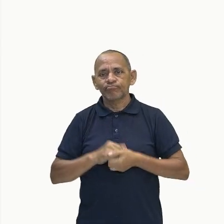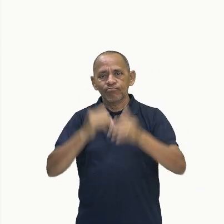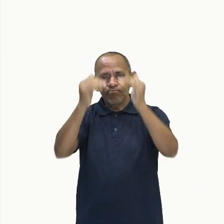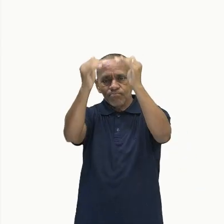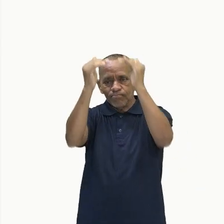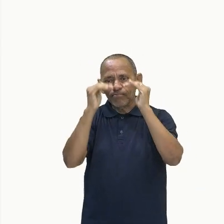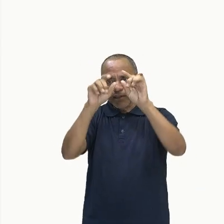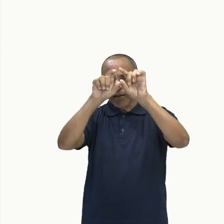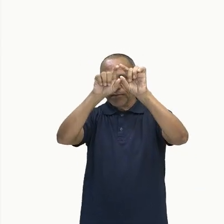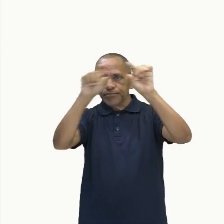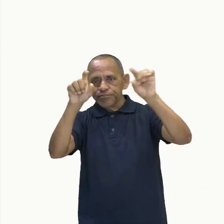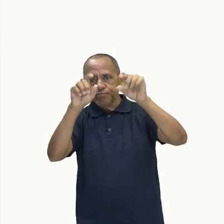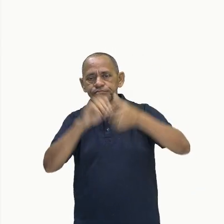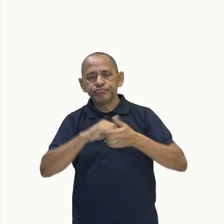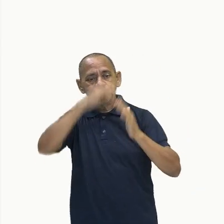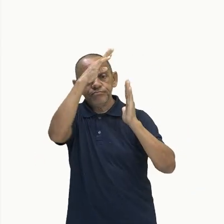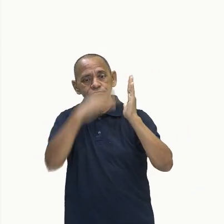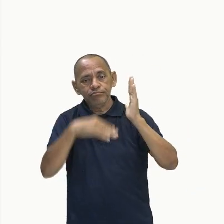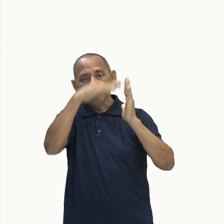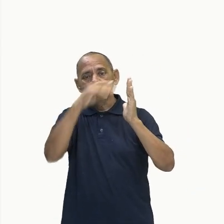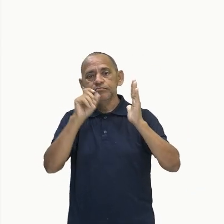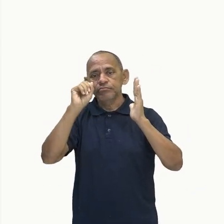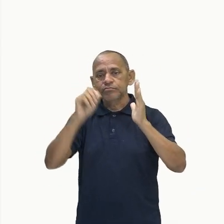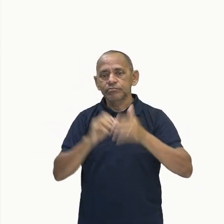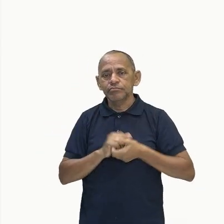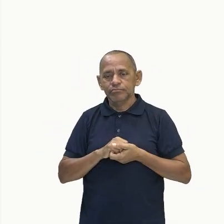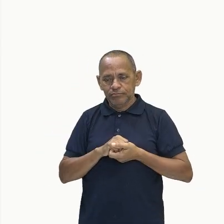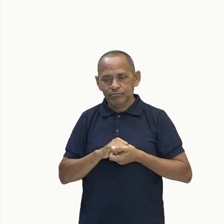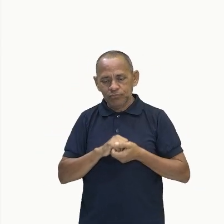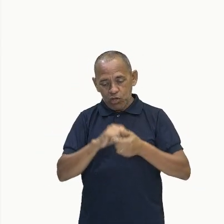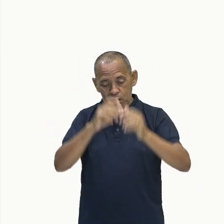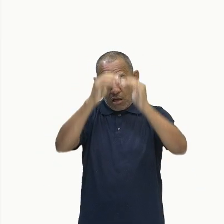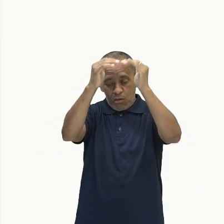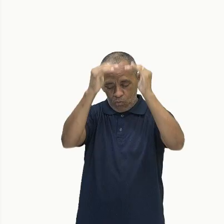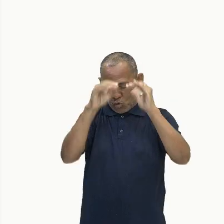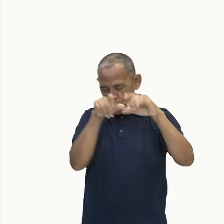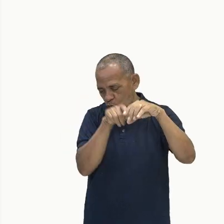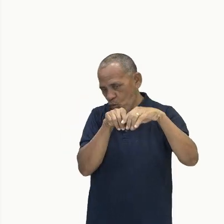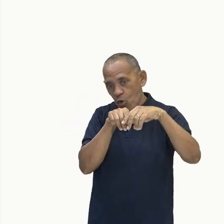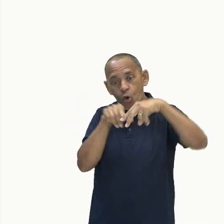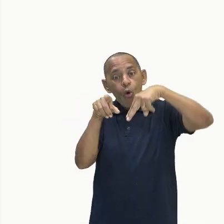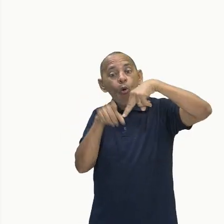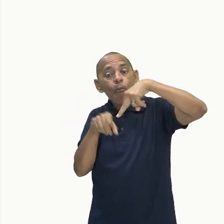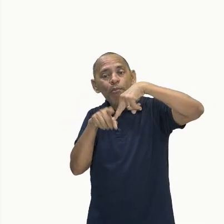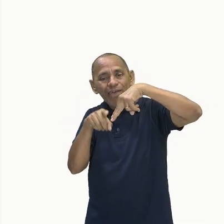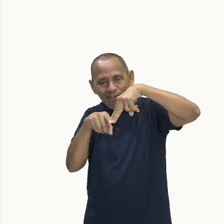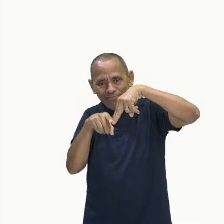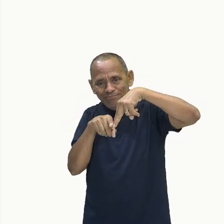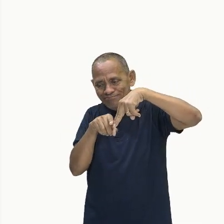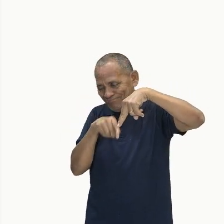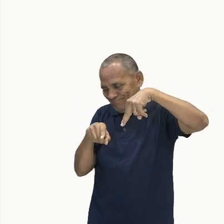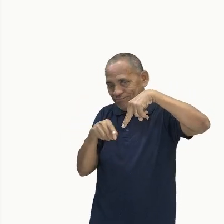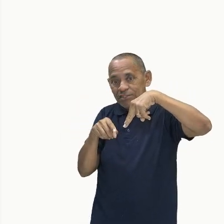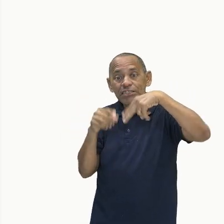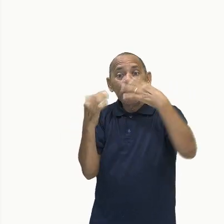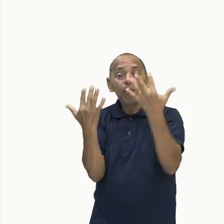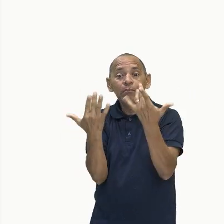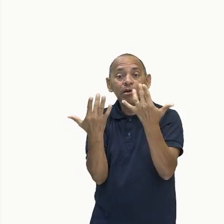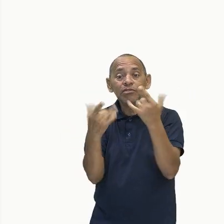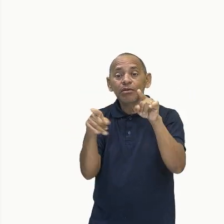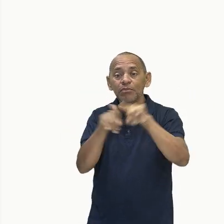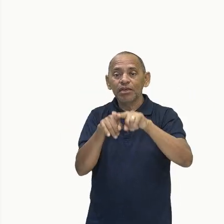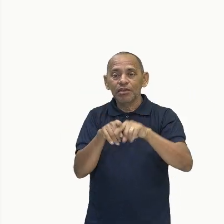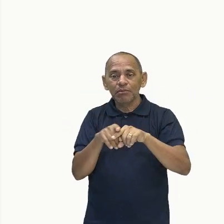plano do quadro, que é o quê? O pé e a mão enorme que ele tem. Exatamente. E notem a desproporção.